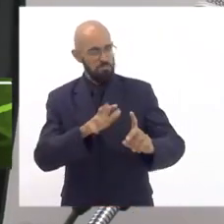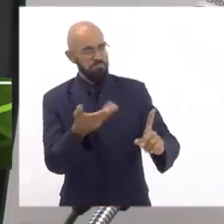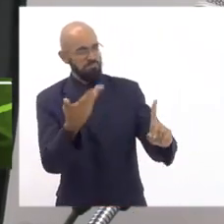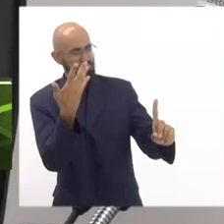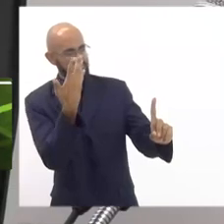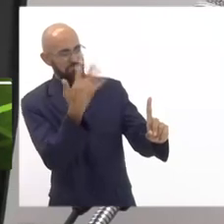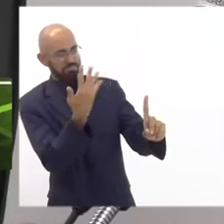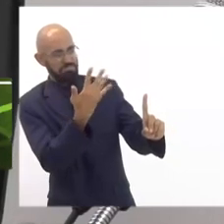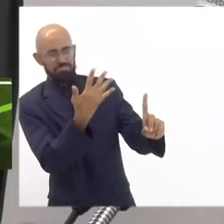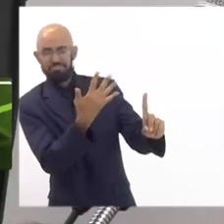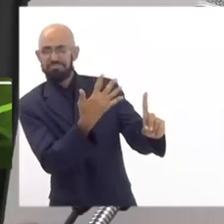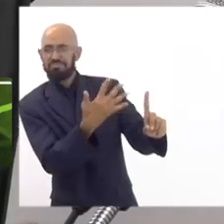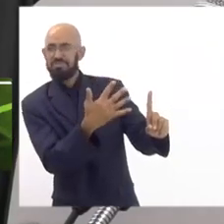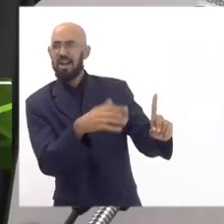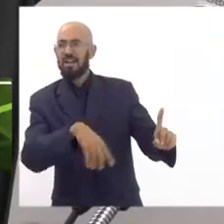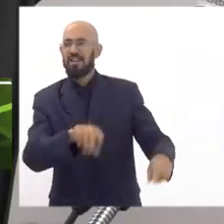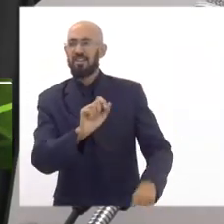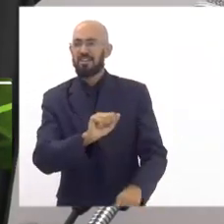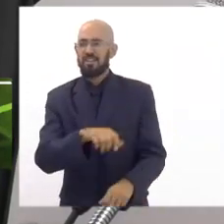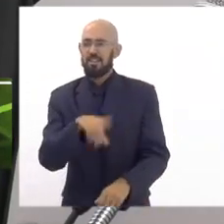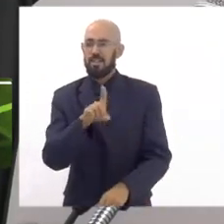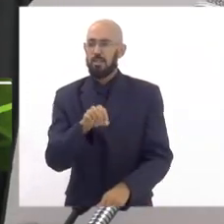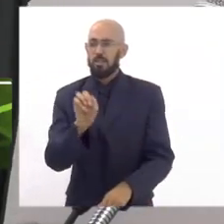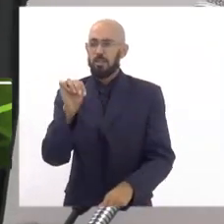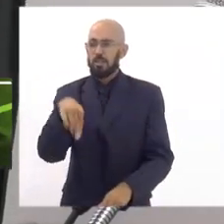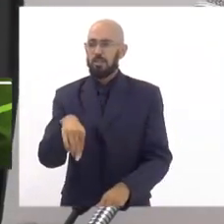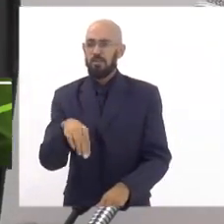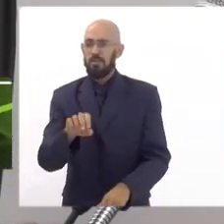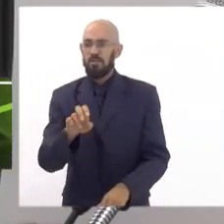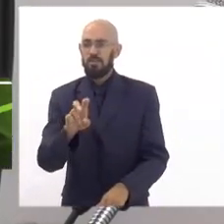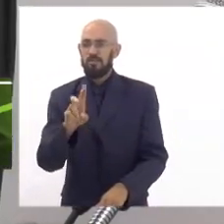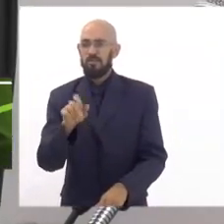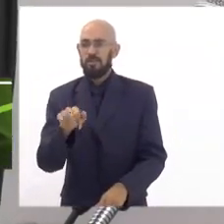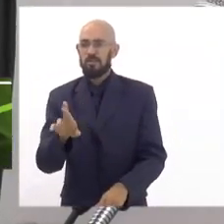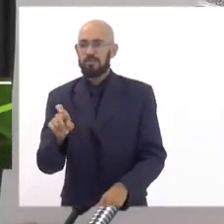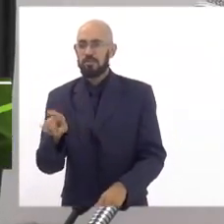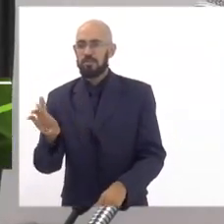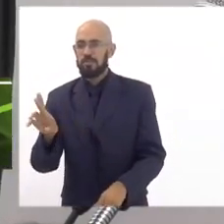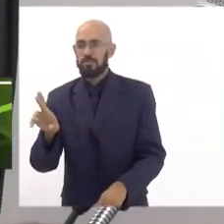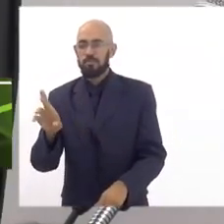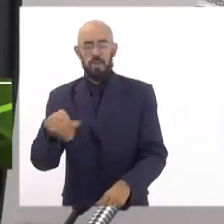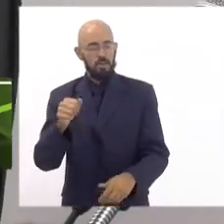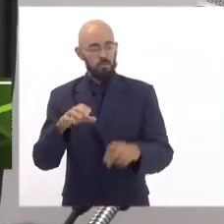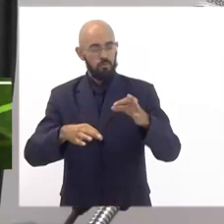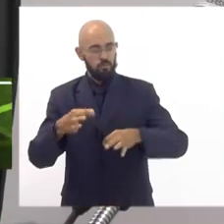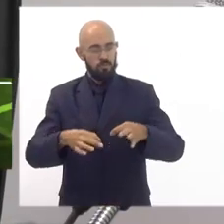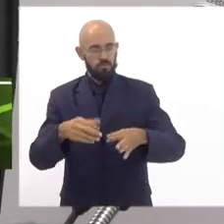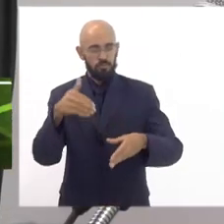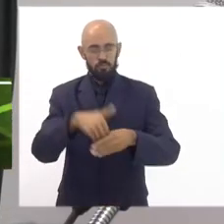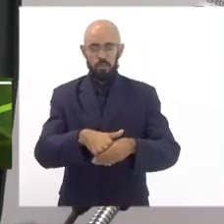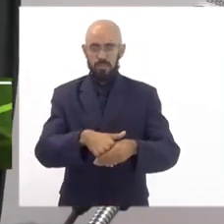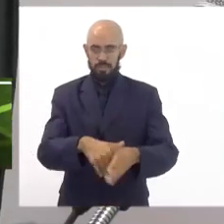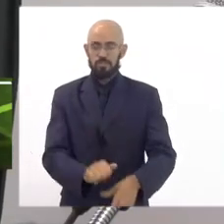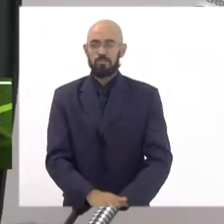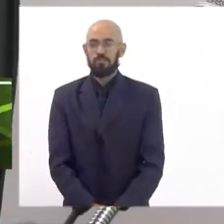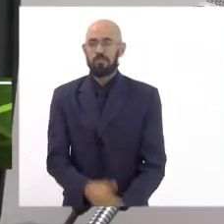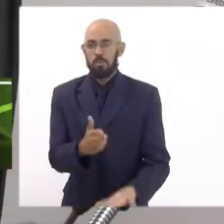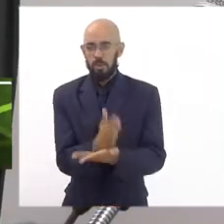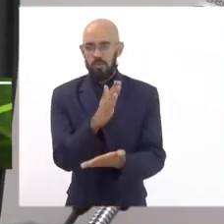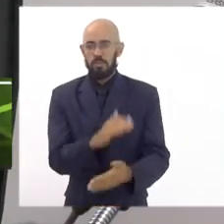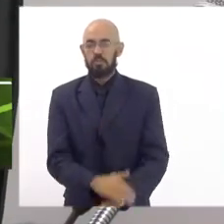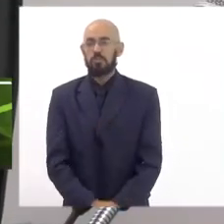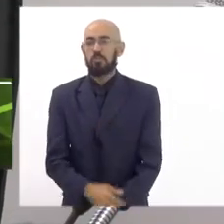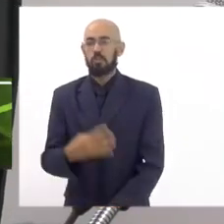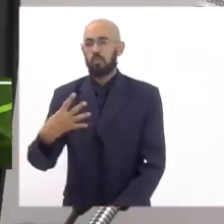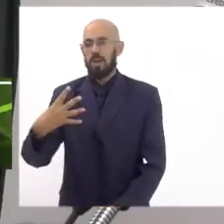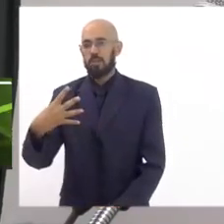Valdir Calheiros. Dom Valdir Calheiros. O senhor conheceu. Em discussão, em votação, aprovado. 4.